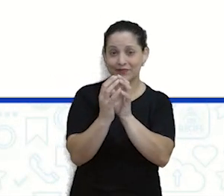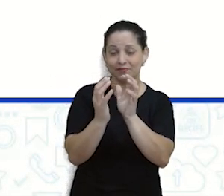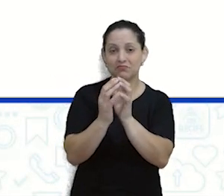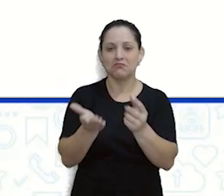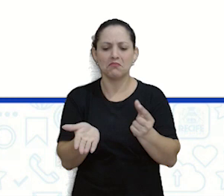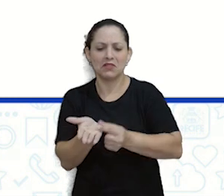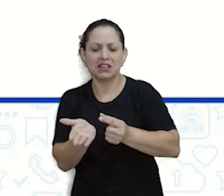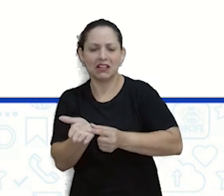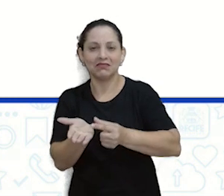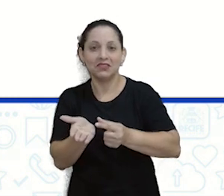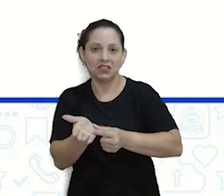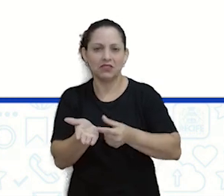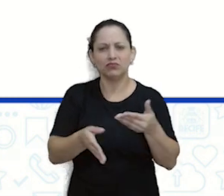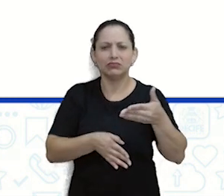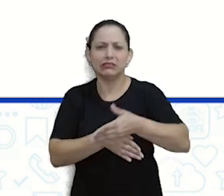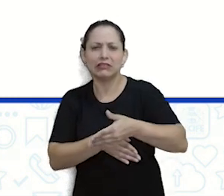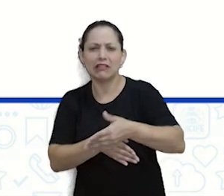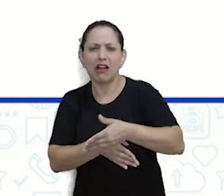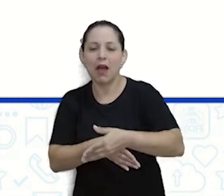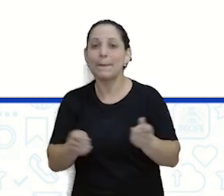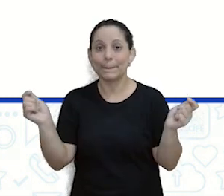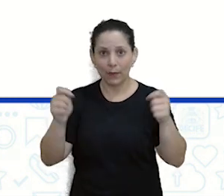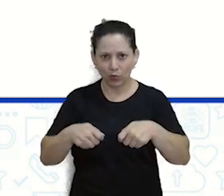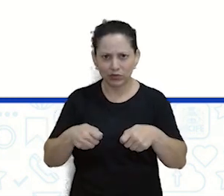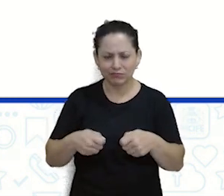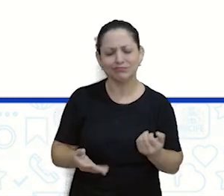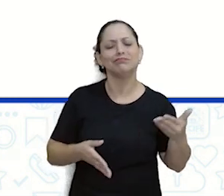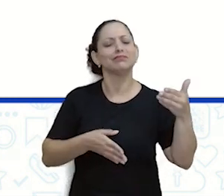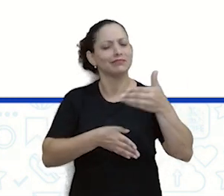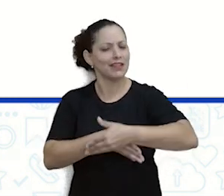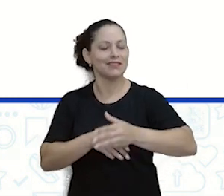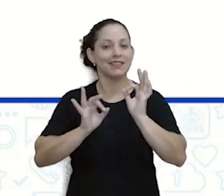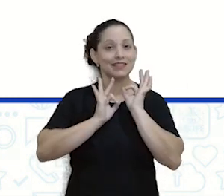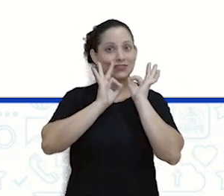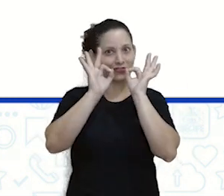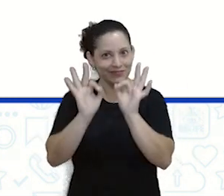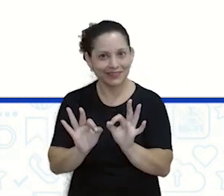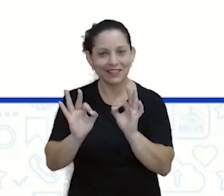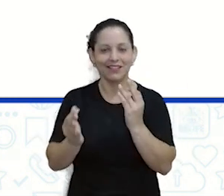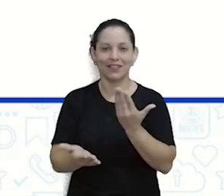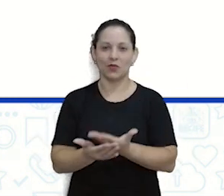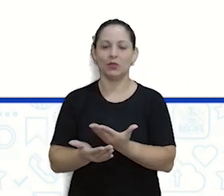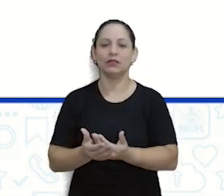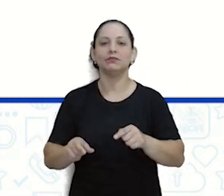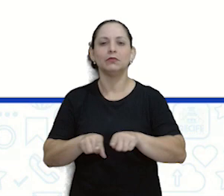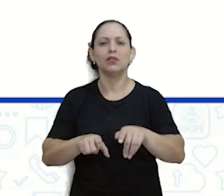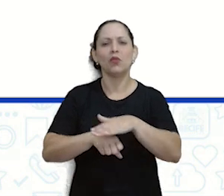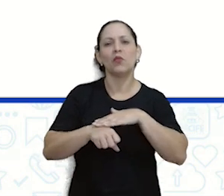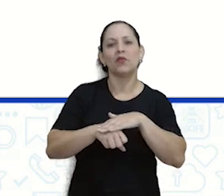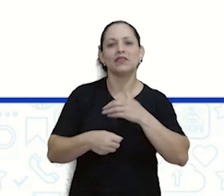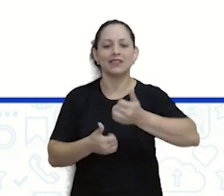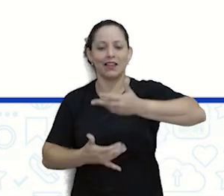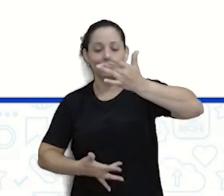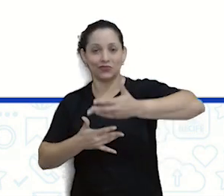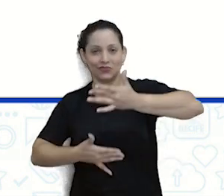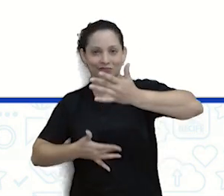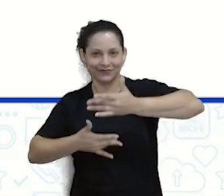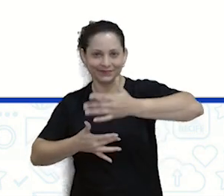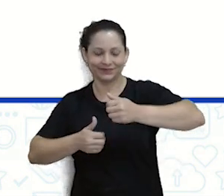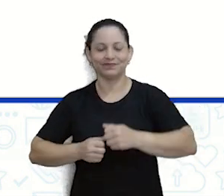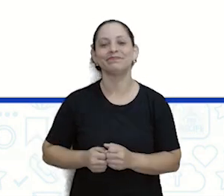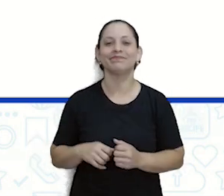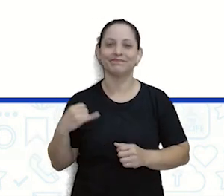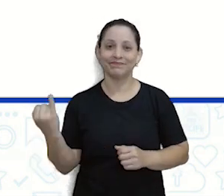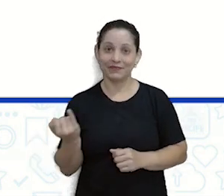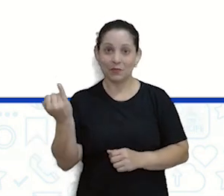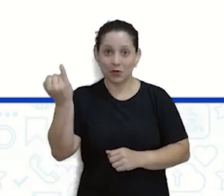já acessa, assiste nossas aulas ao vivo, tá certo? Fala com a gente no chat, é super importante essa presença